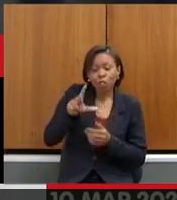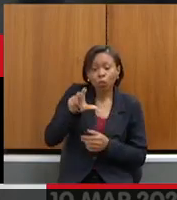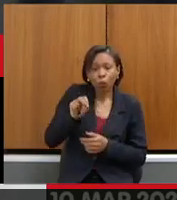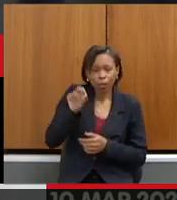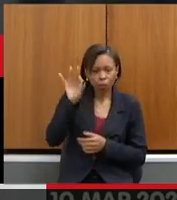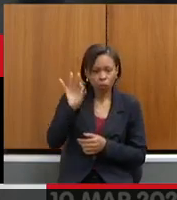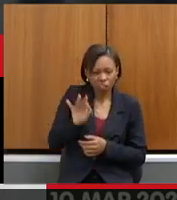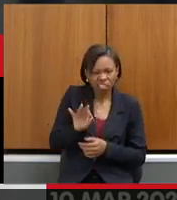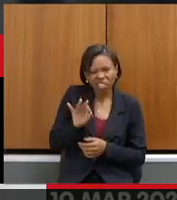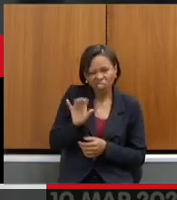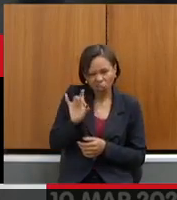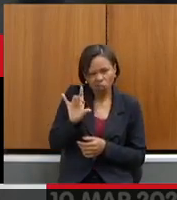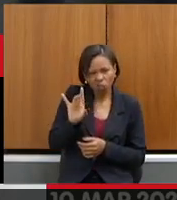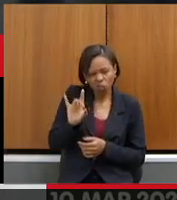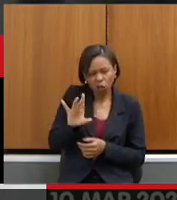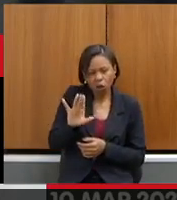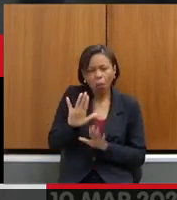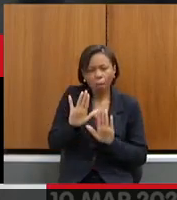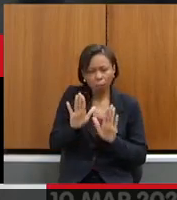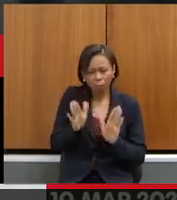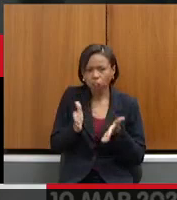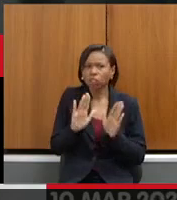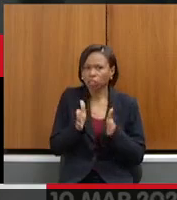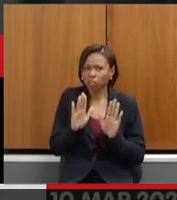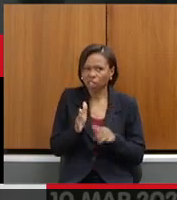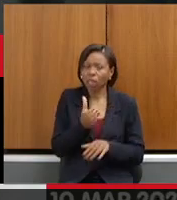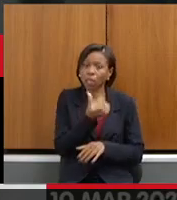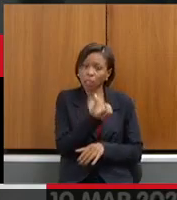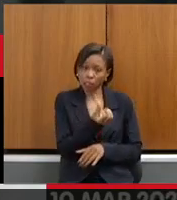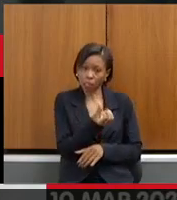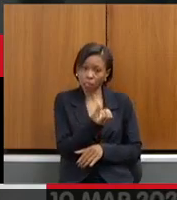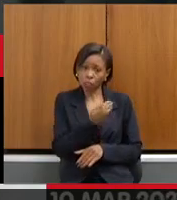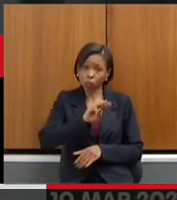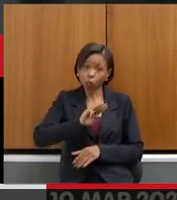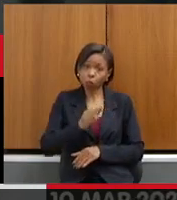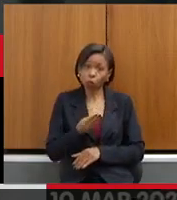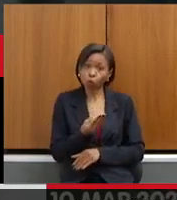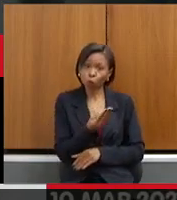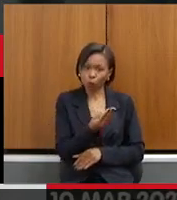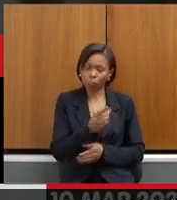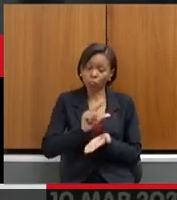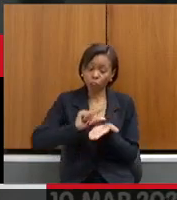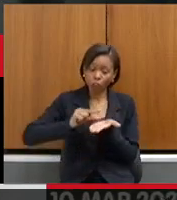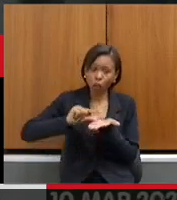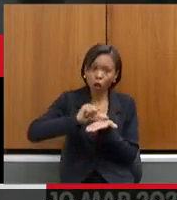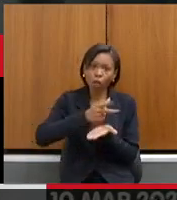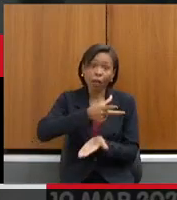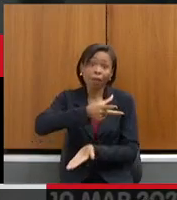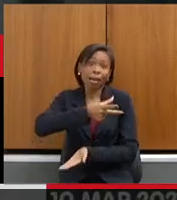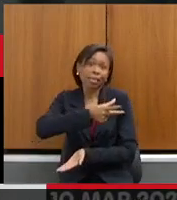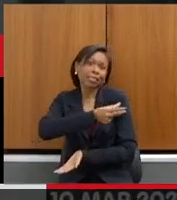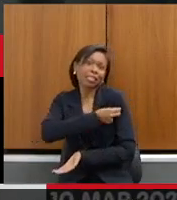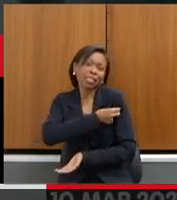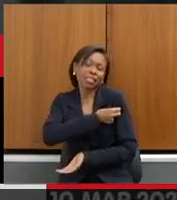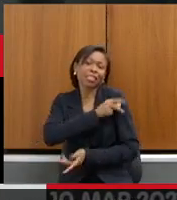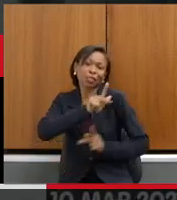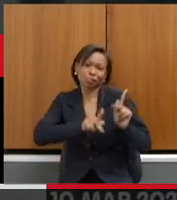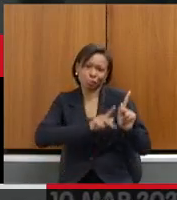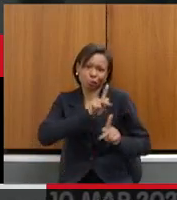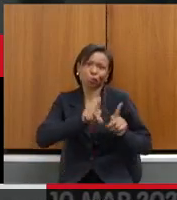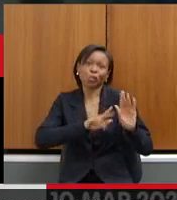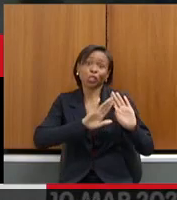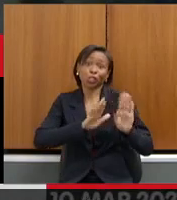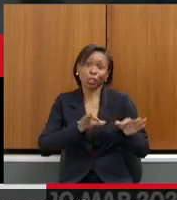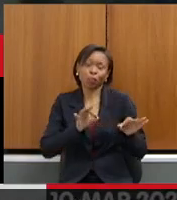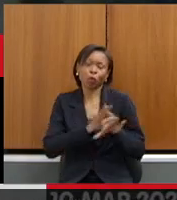Nossa já teríamos em torno de Seis Milhões de doses net pessoas vacinadas só vem entre junho e julho